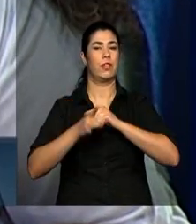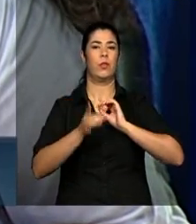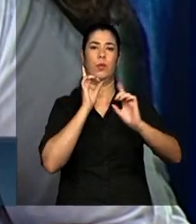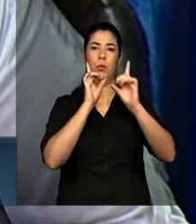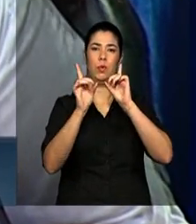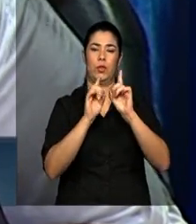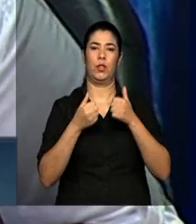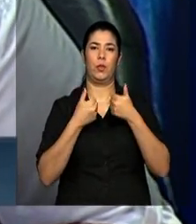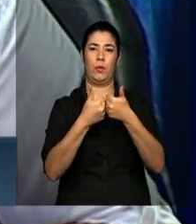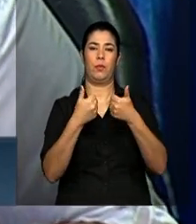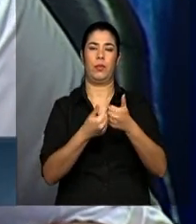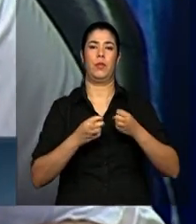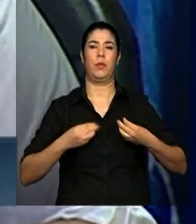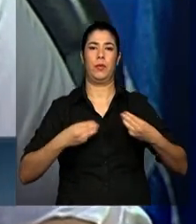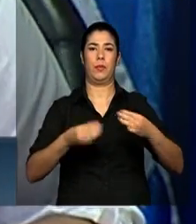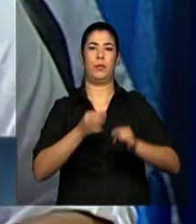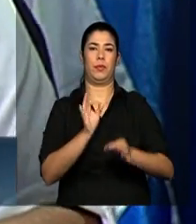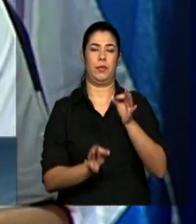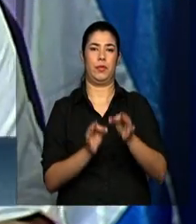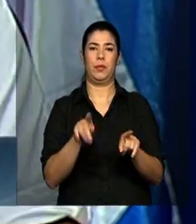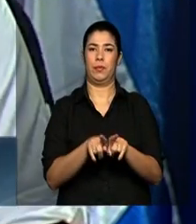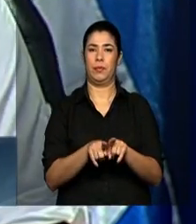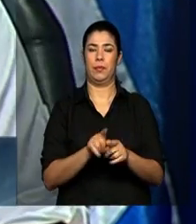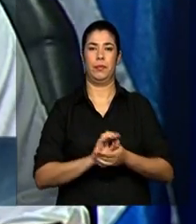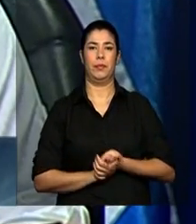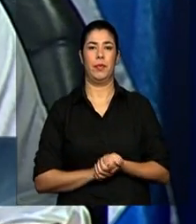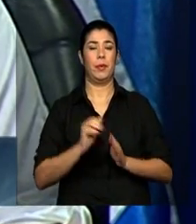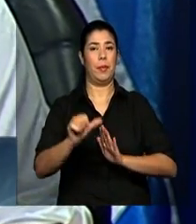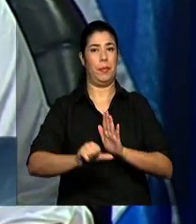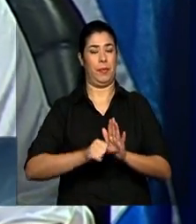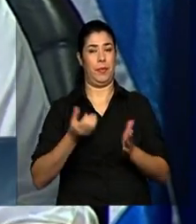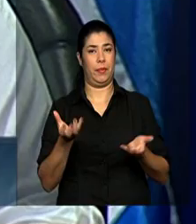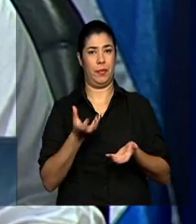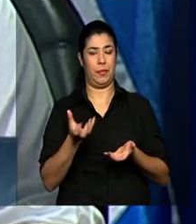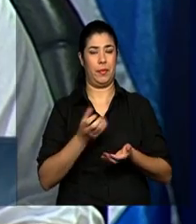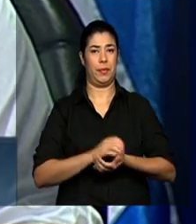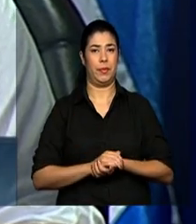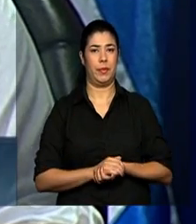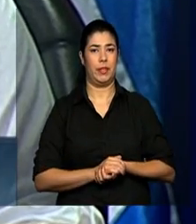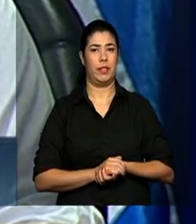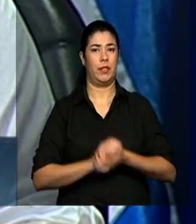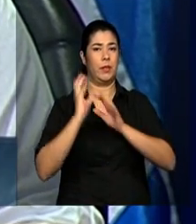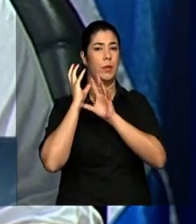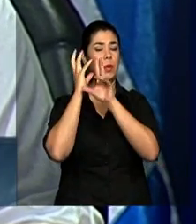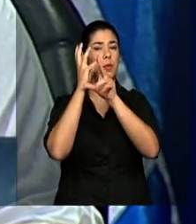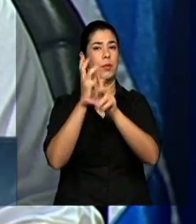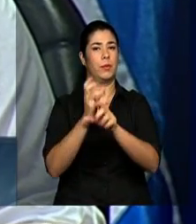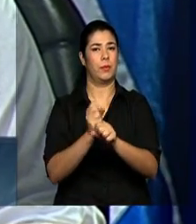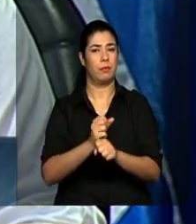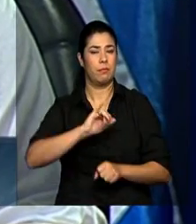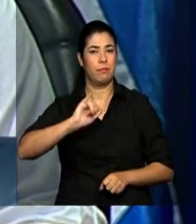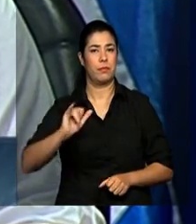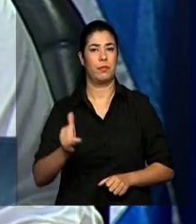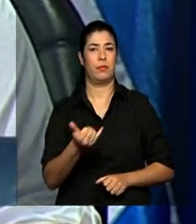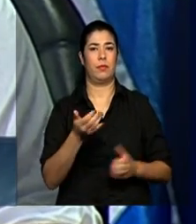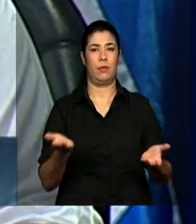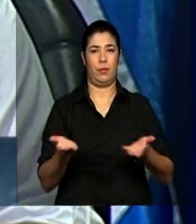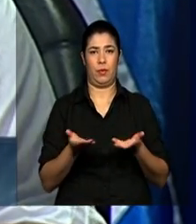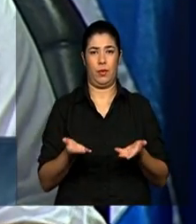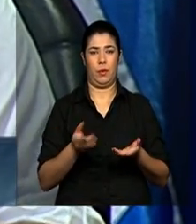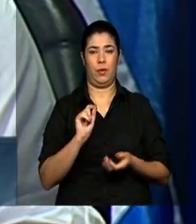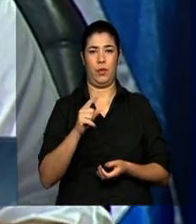com o Ministério da Justiça. Queria primeiro aqui reconhecer nessa oportunidade,